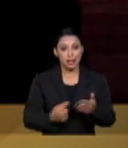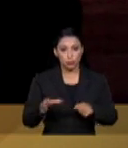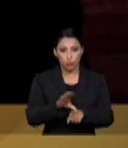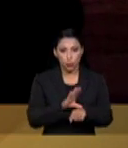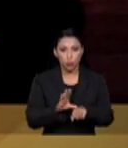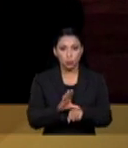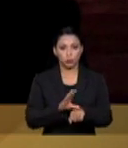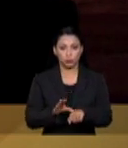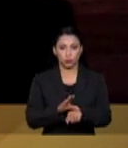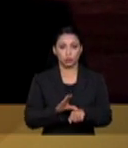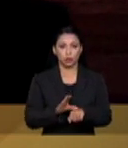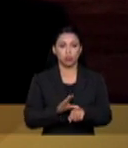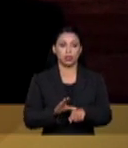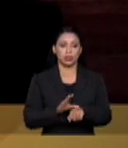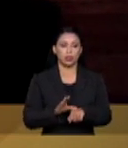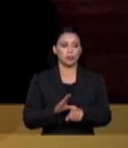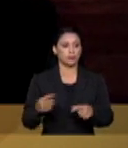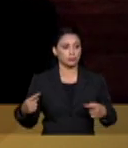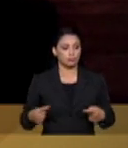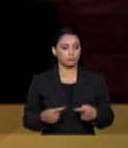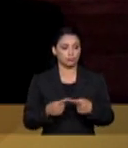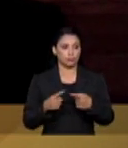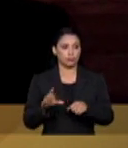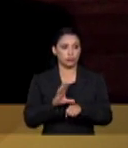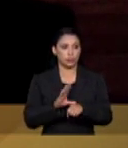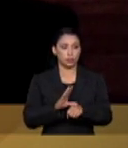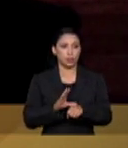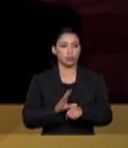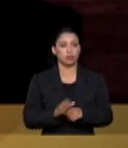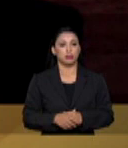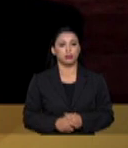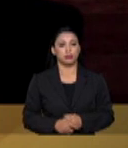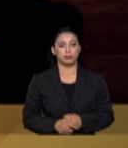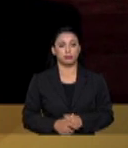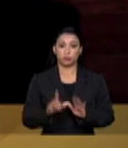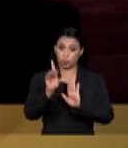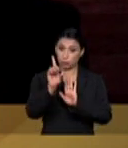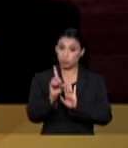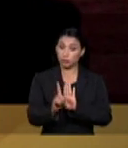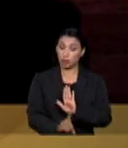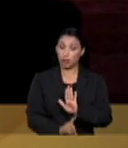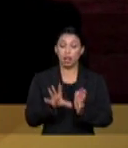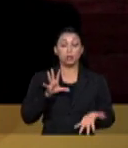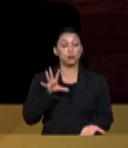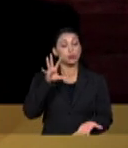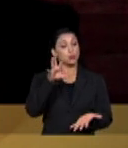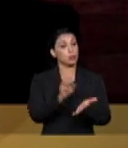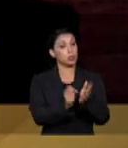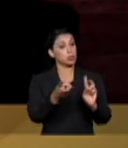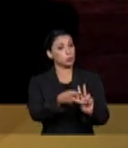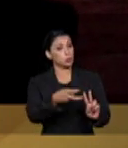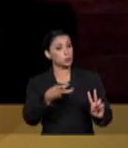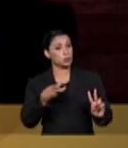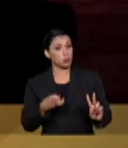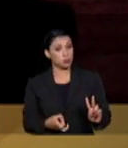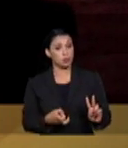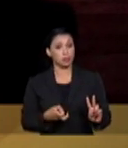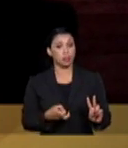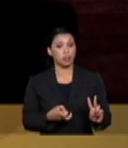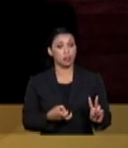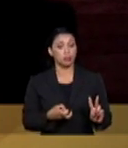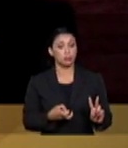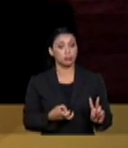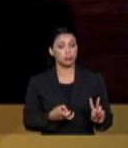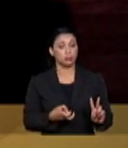constitucional e constituinte no coração dos direitos possessórios dos índios e